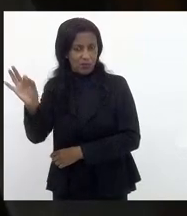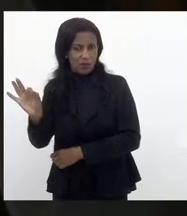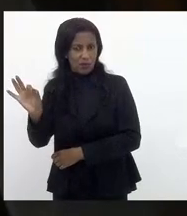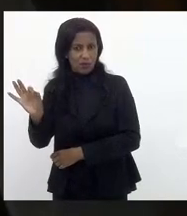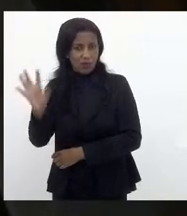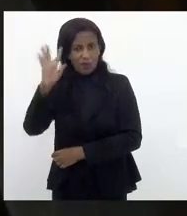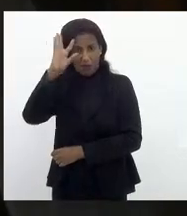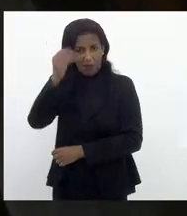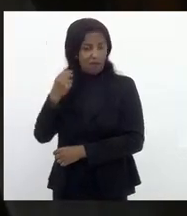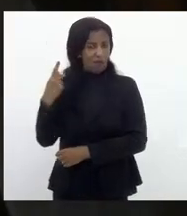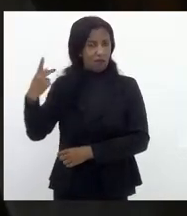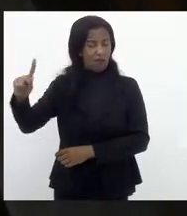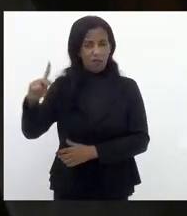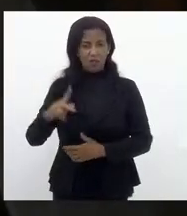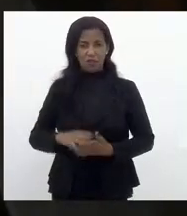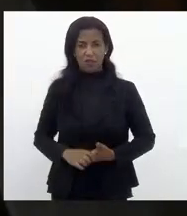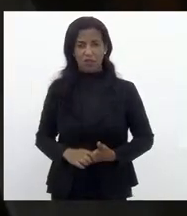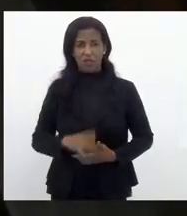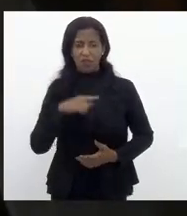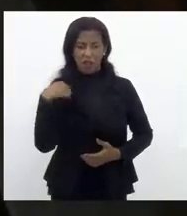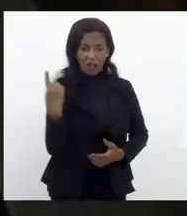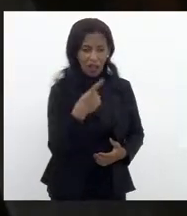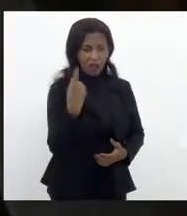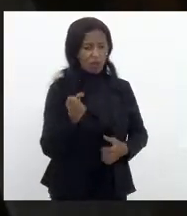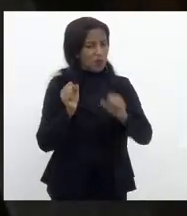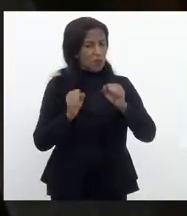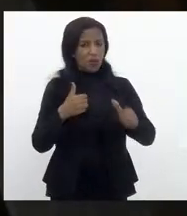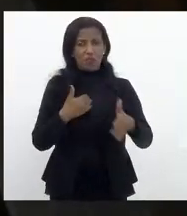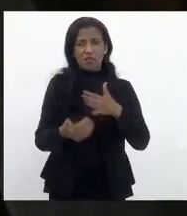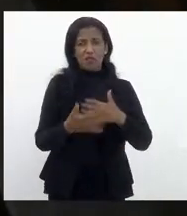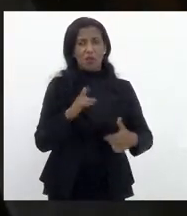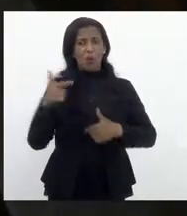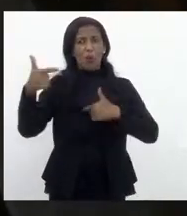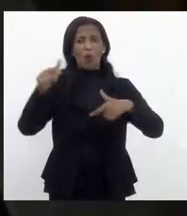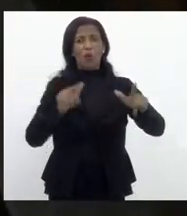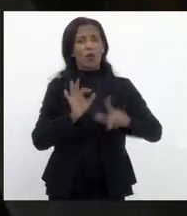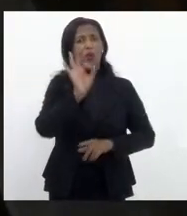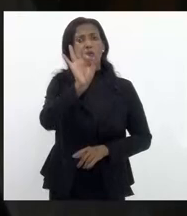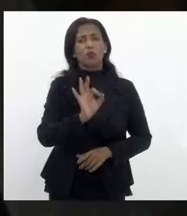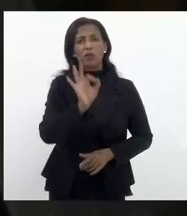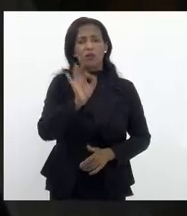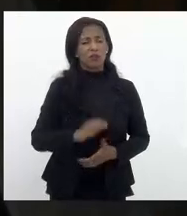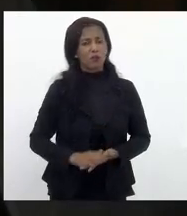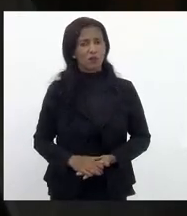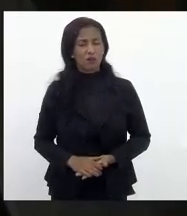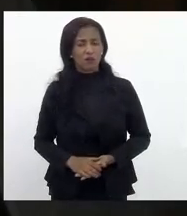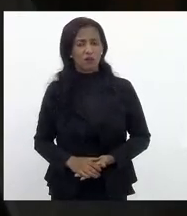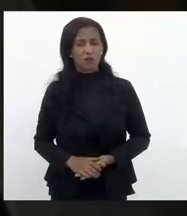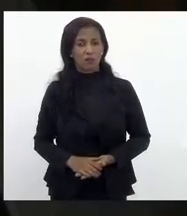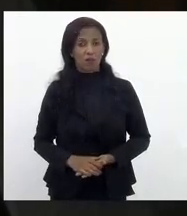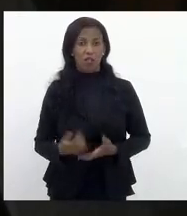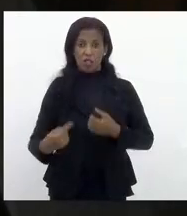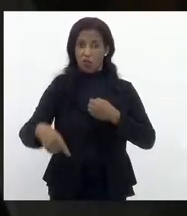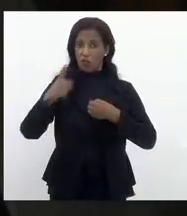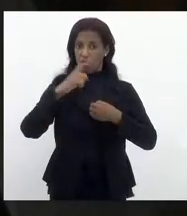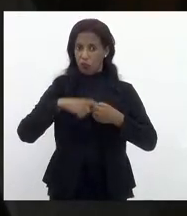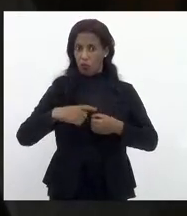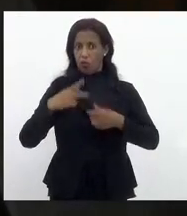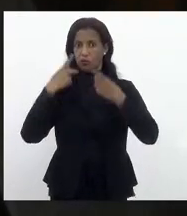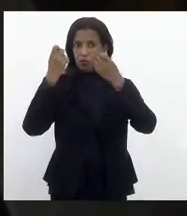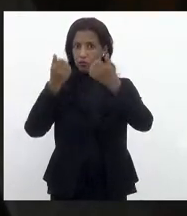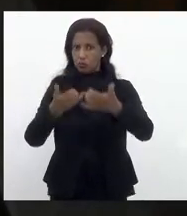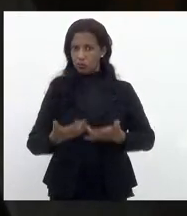é uma decisão deles a nossa pode ser qualquer outro percentual e vou para você